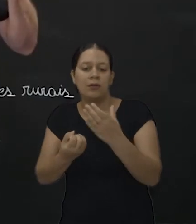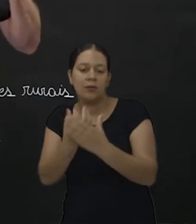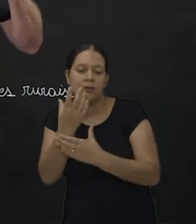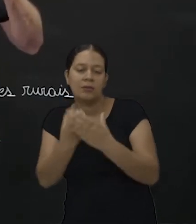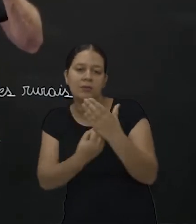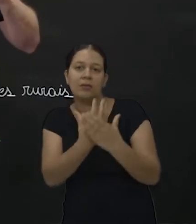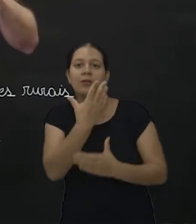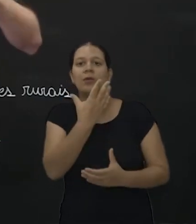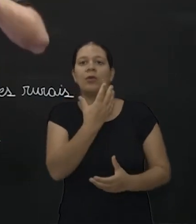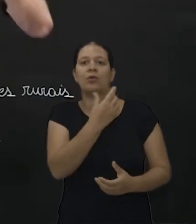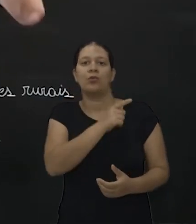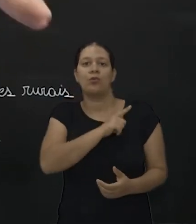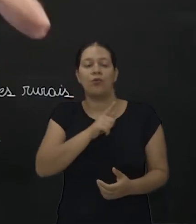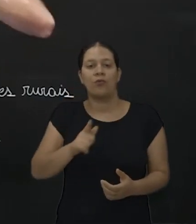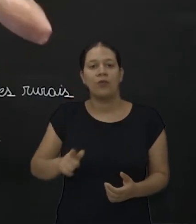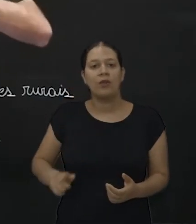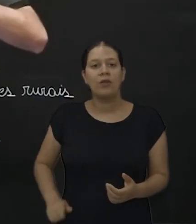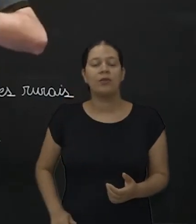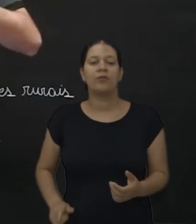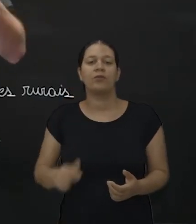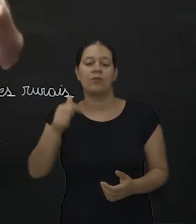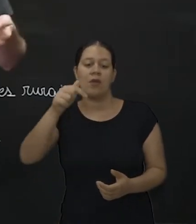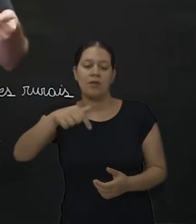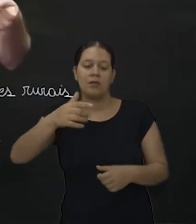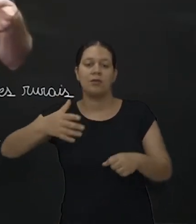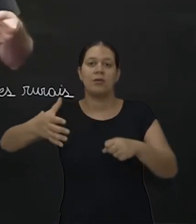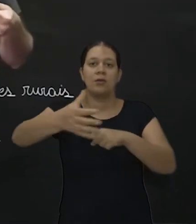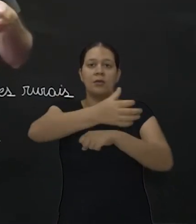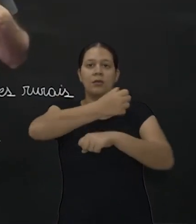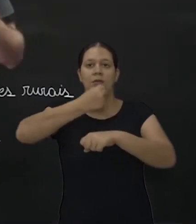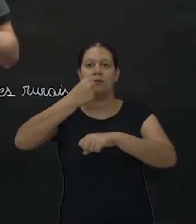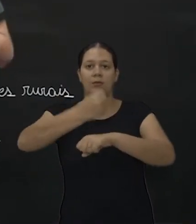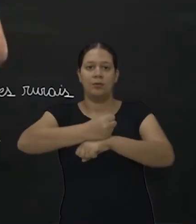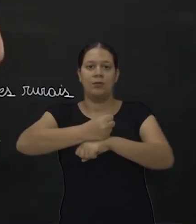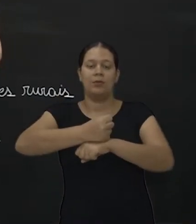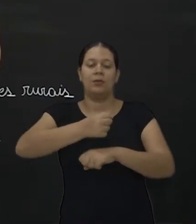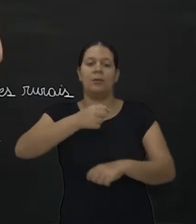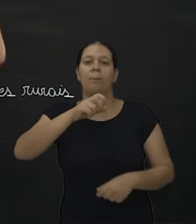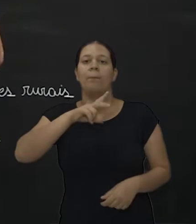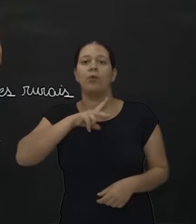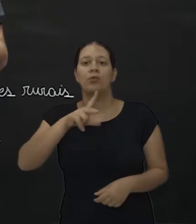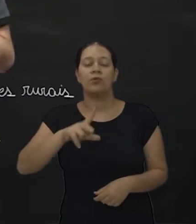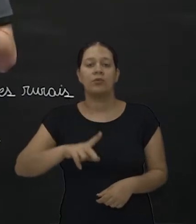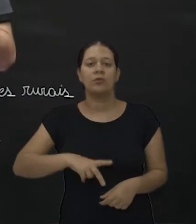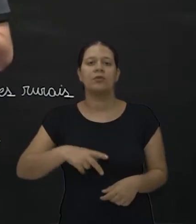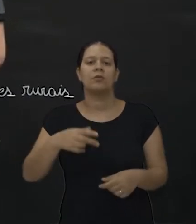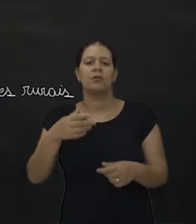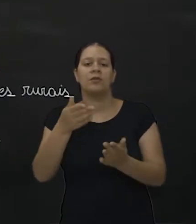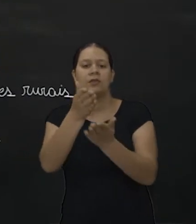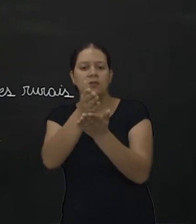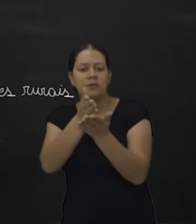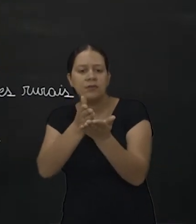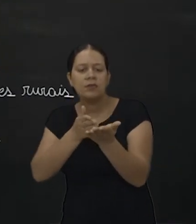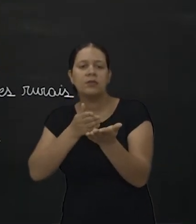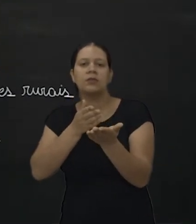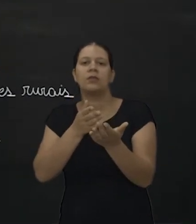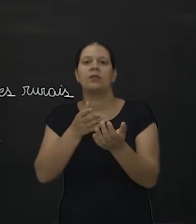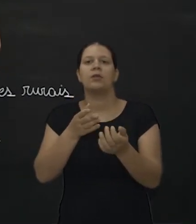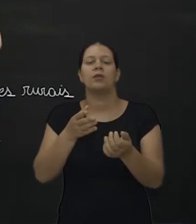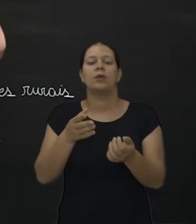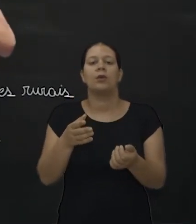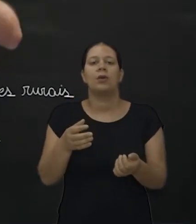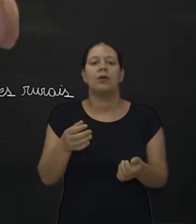mais uma tentativa de, aqui na colônia, no que era a colônia de Portugal, a divisão das tarefas